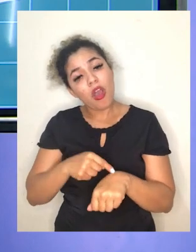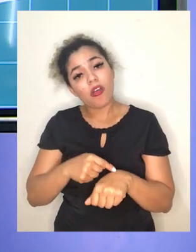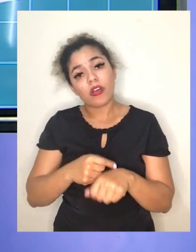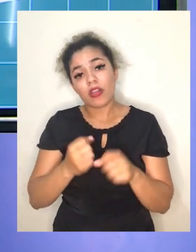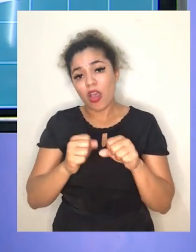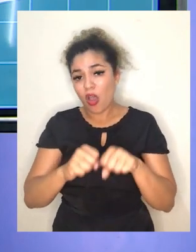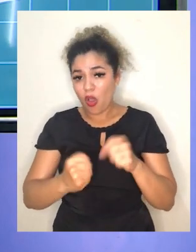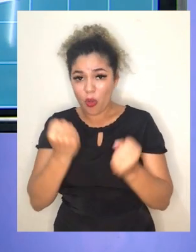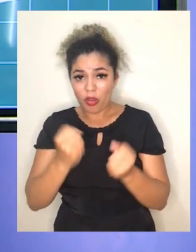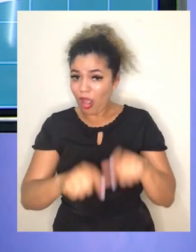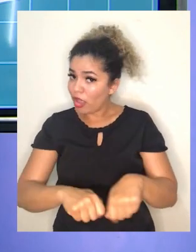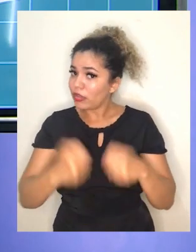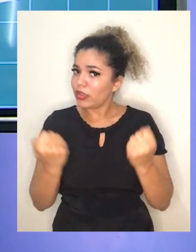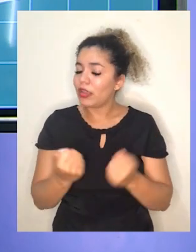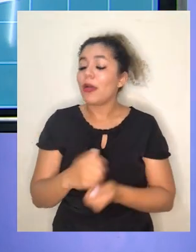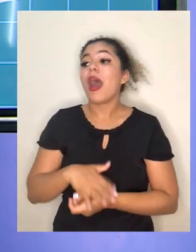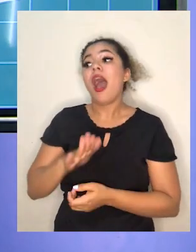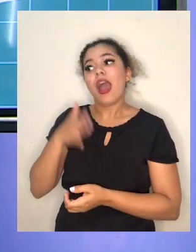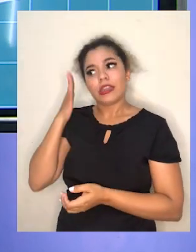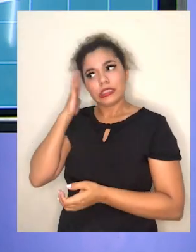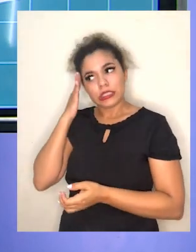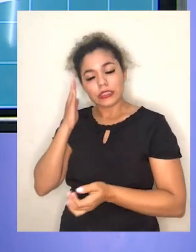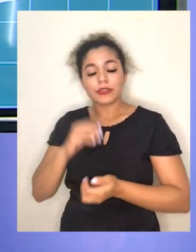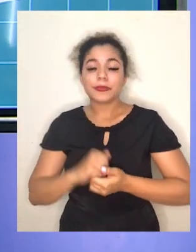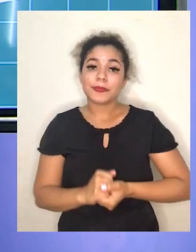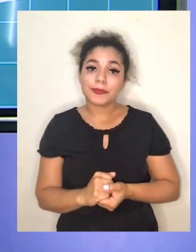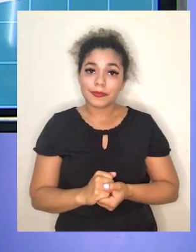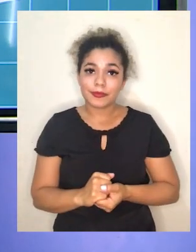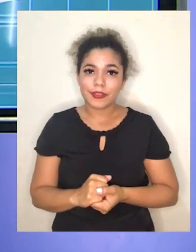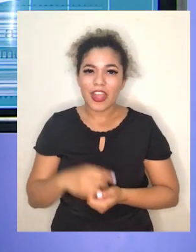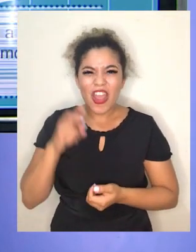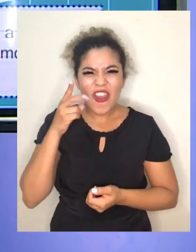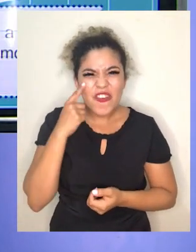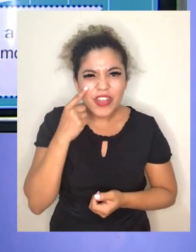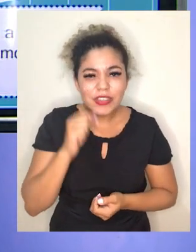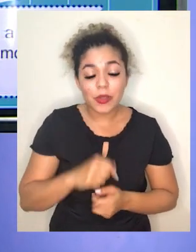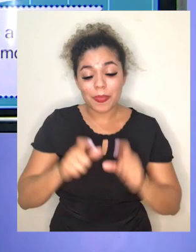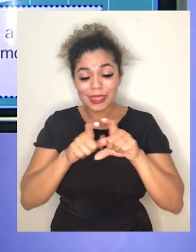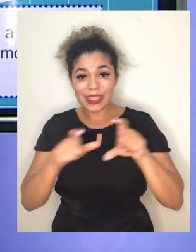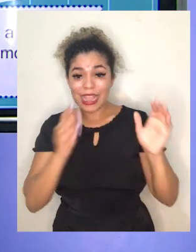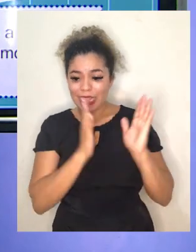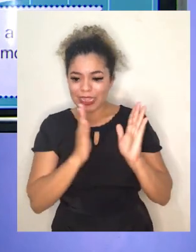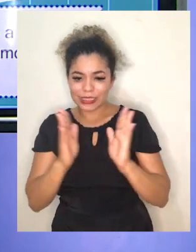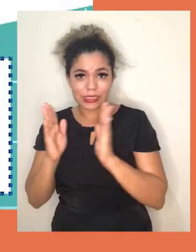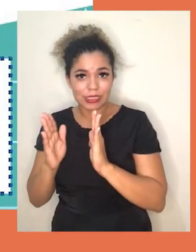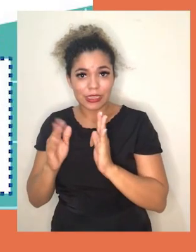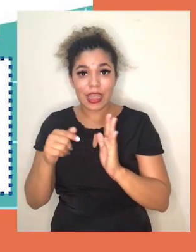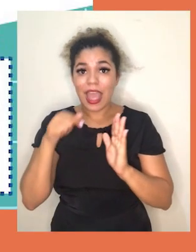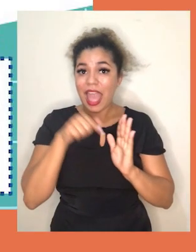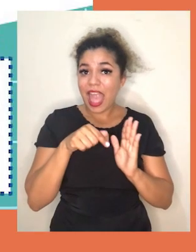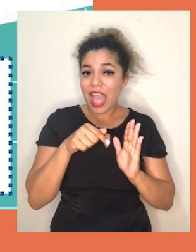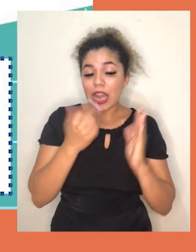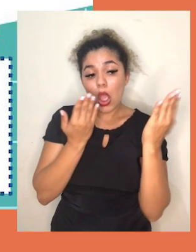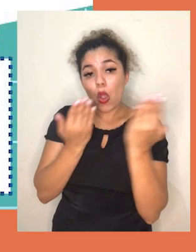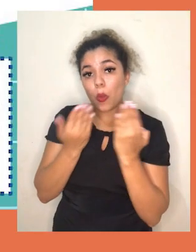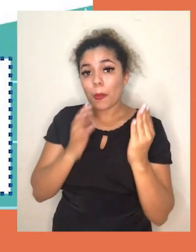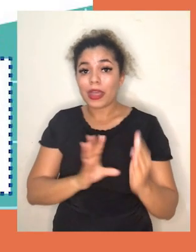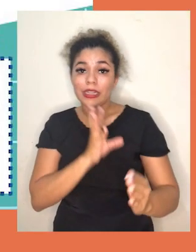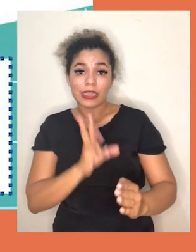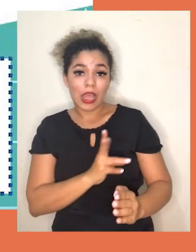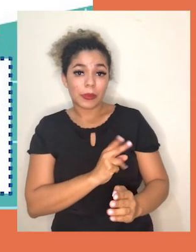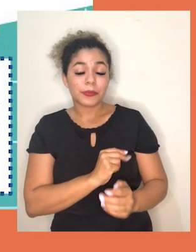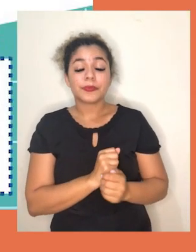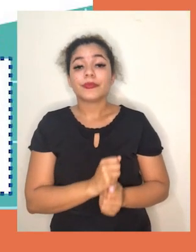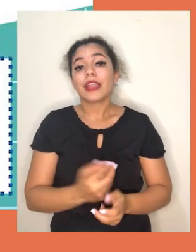ele não funciona mais. Ah, entendi. Olha só, nessa tirinha, ela está comparando